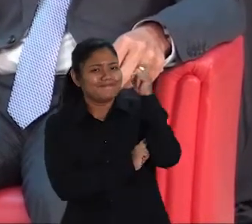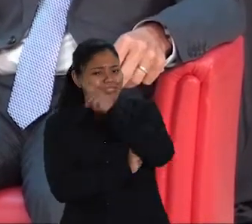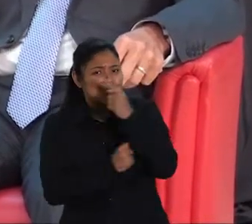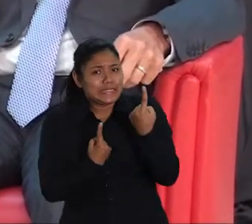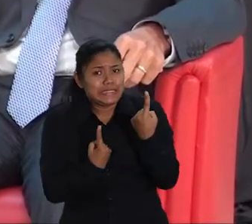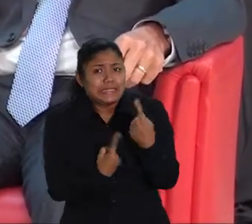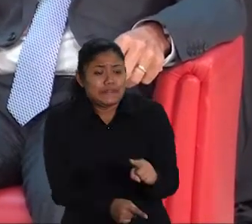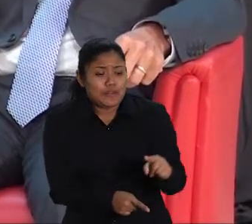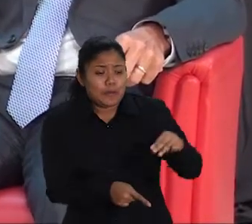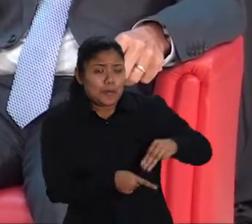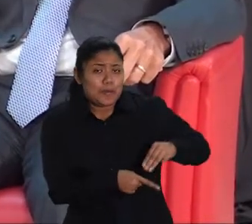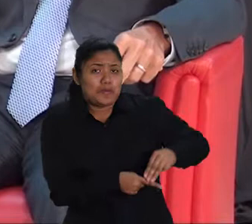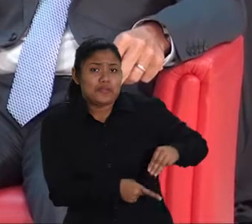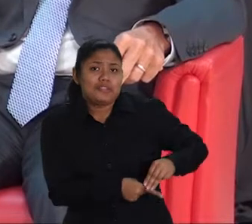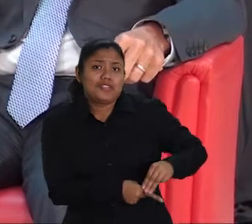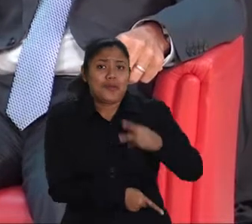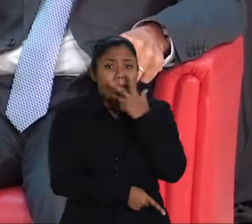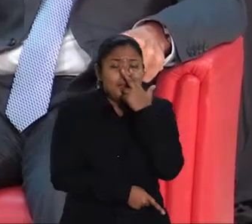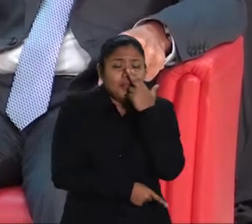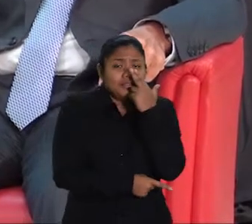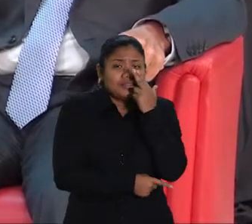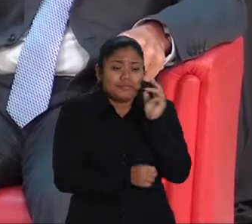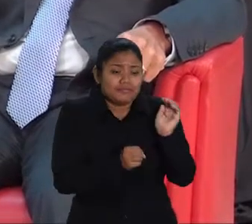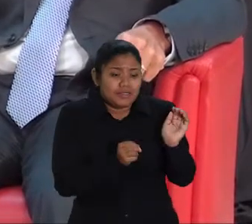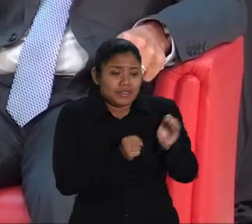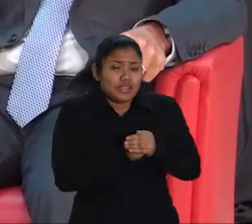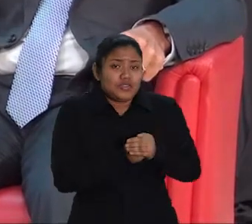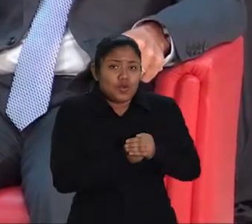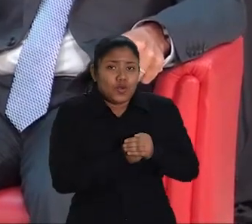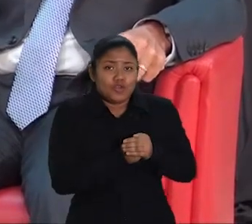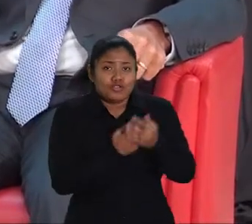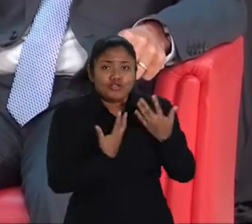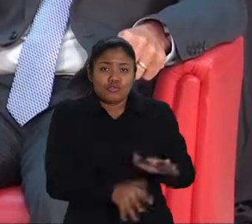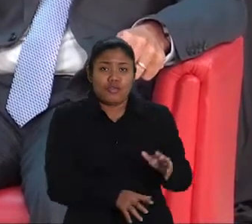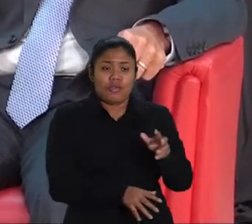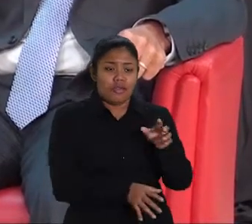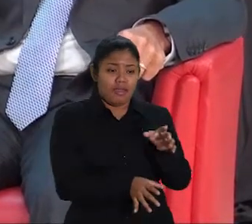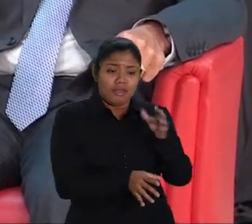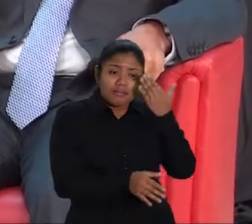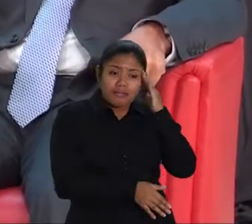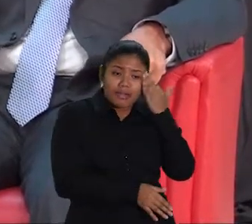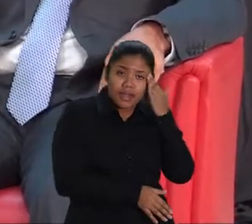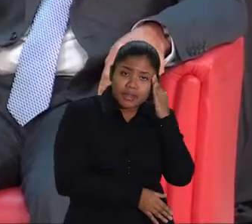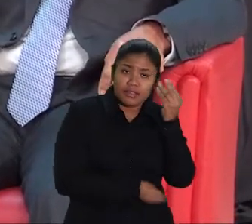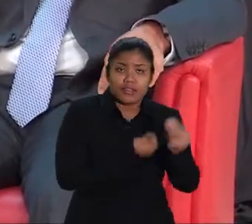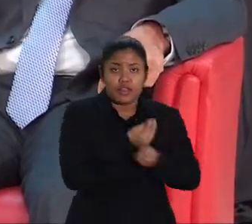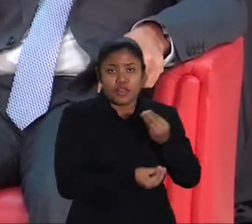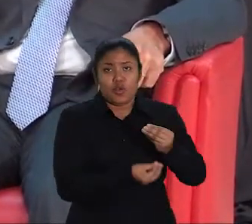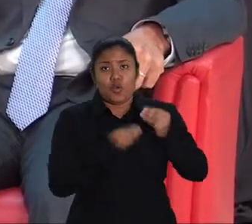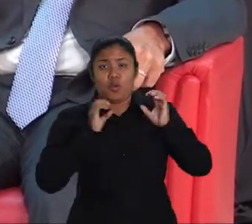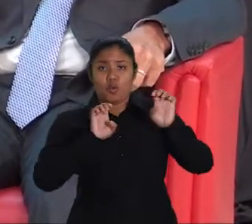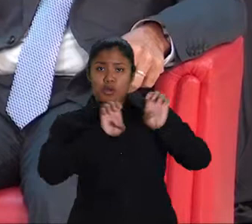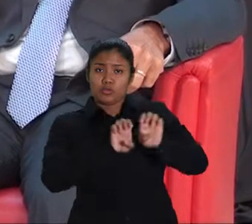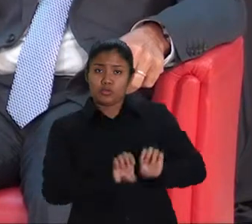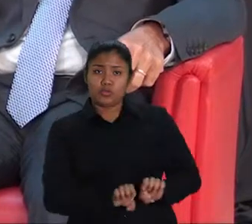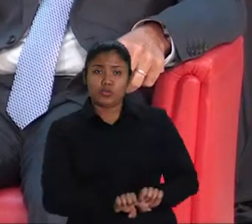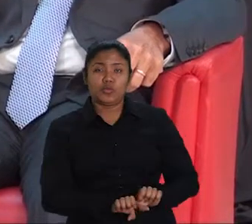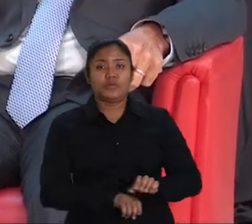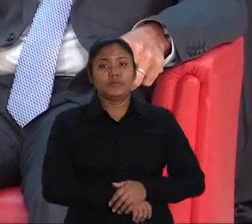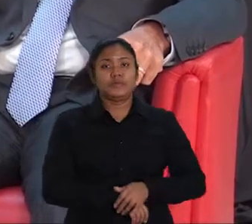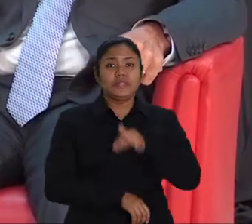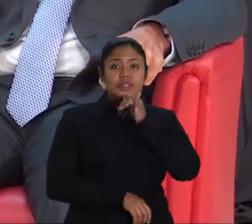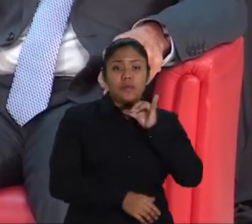gostosa naqueles municípios que foram omissos em fazer valer o seu plano diretor o código de posturas é